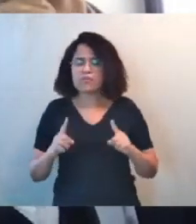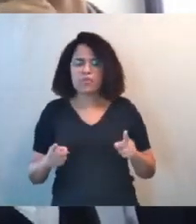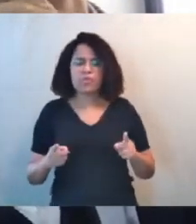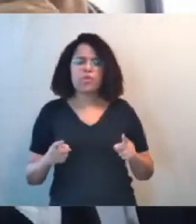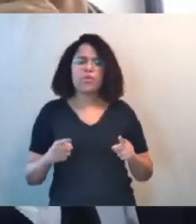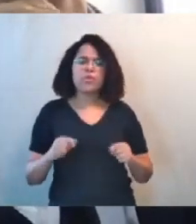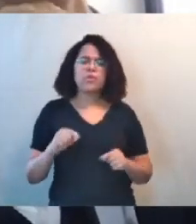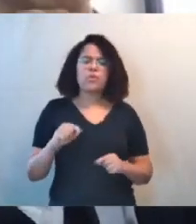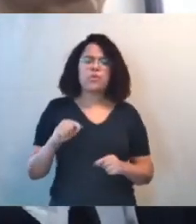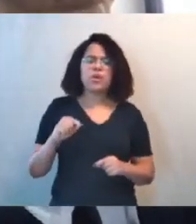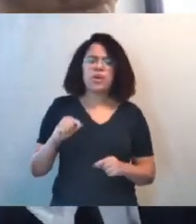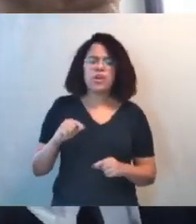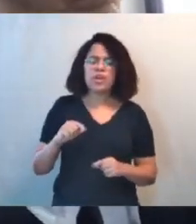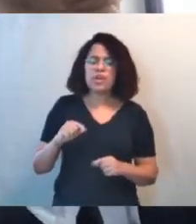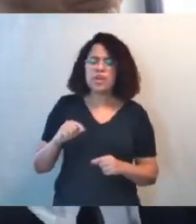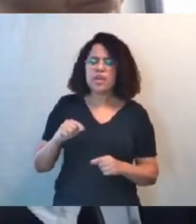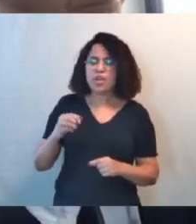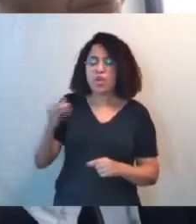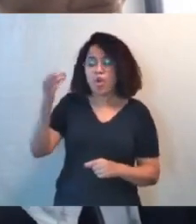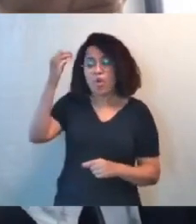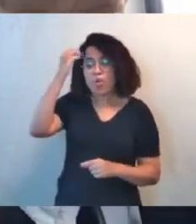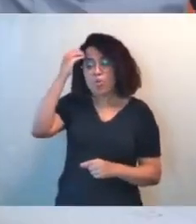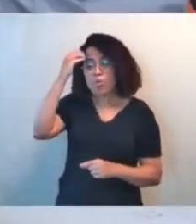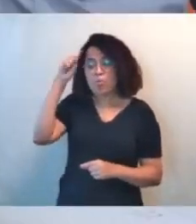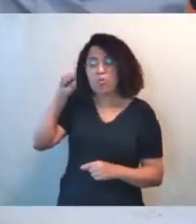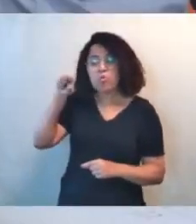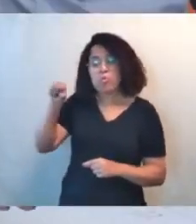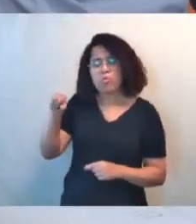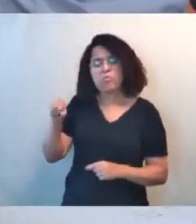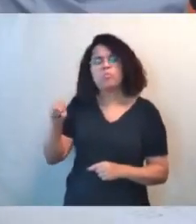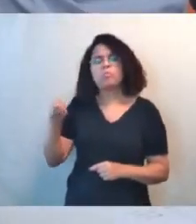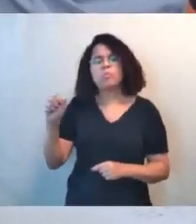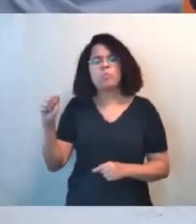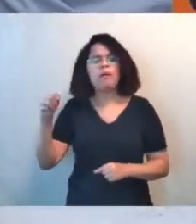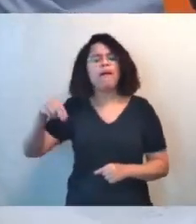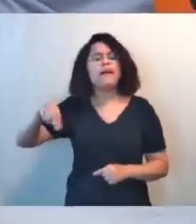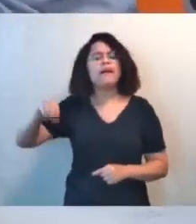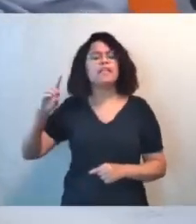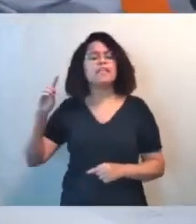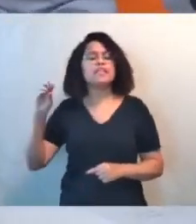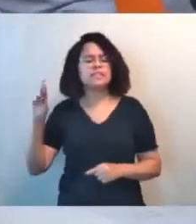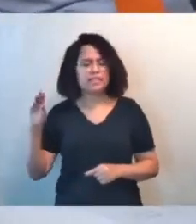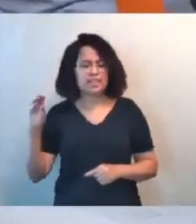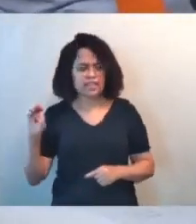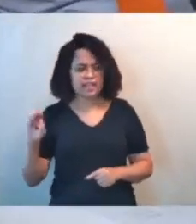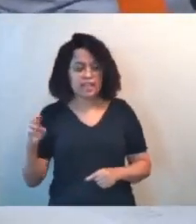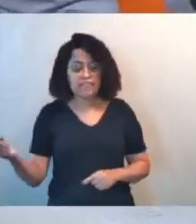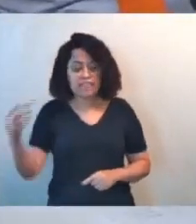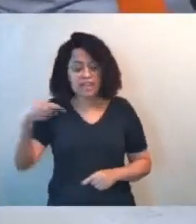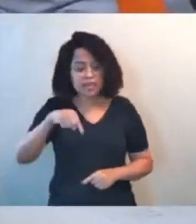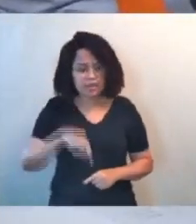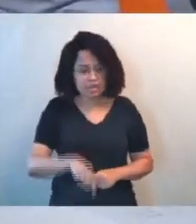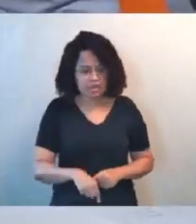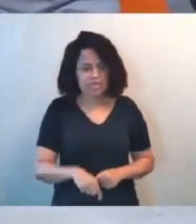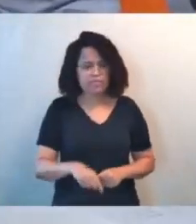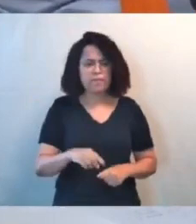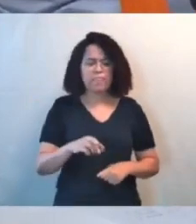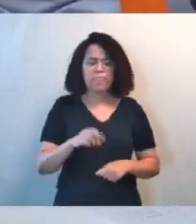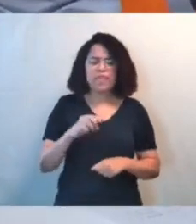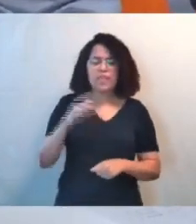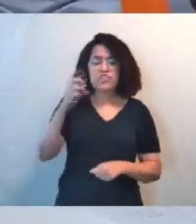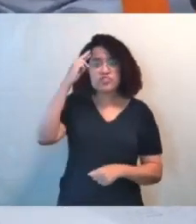de responsabilidade, porque vieram aqui nessa CPI diretores da empresa e nos